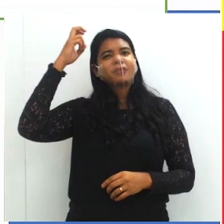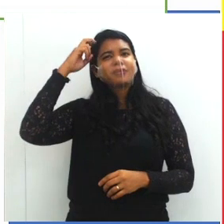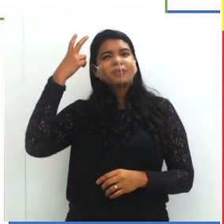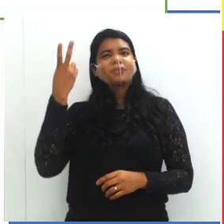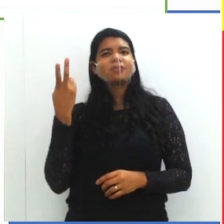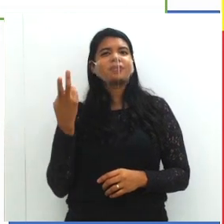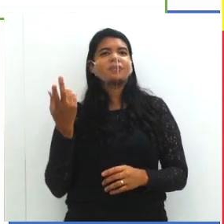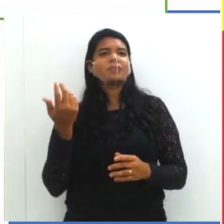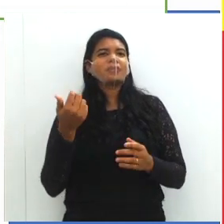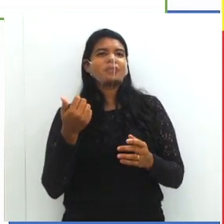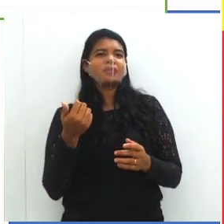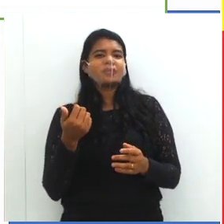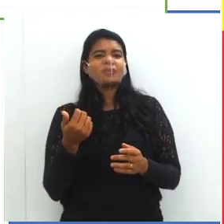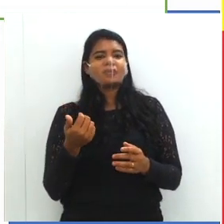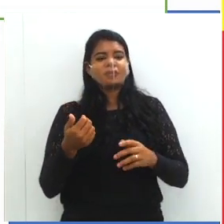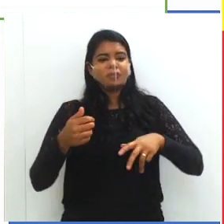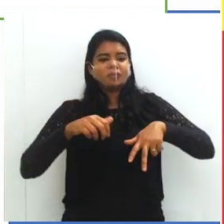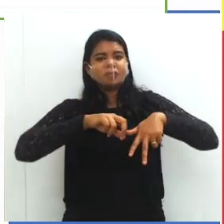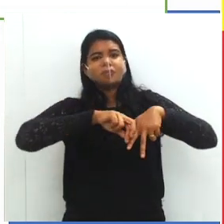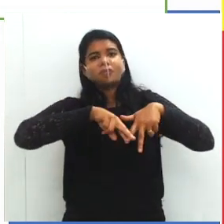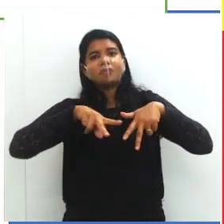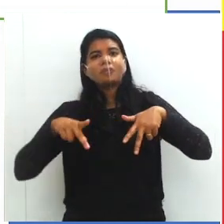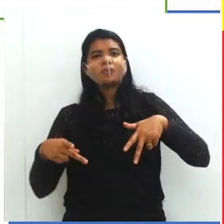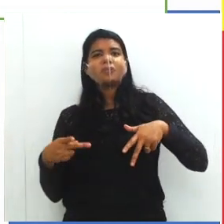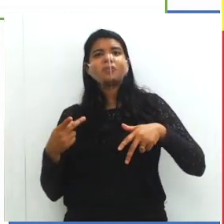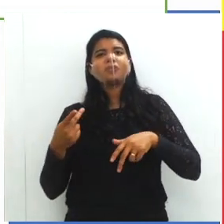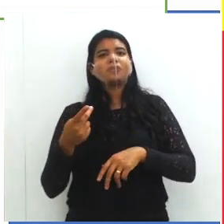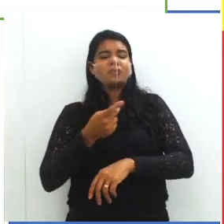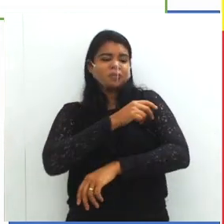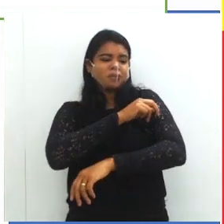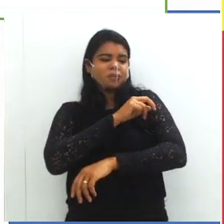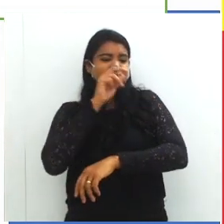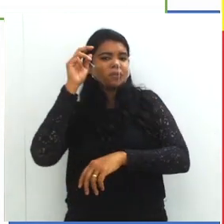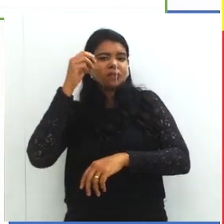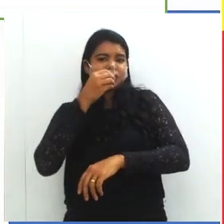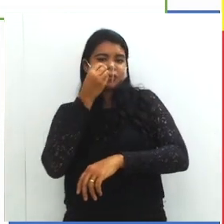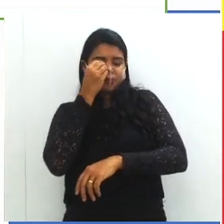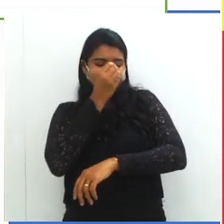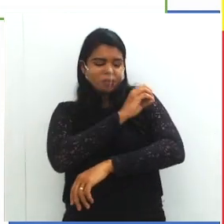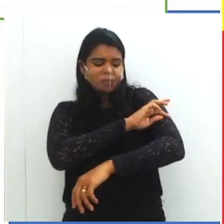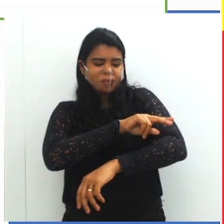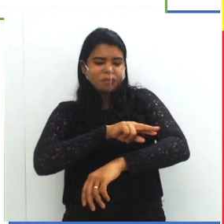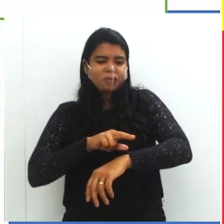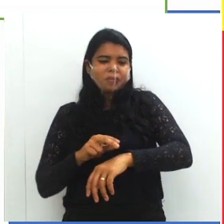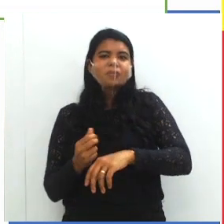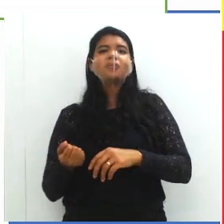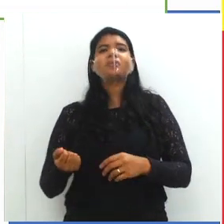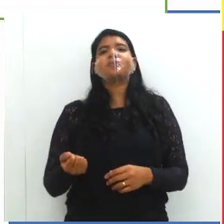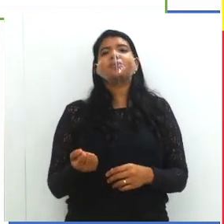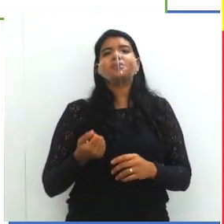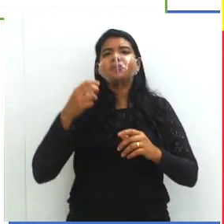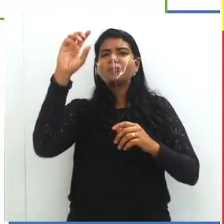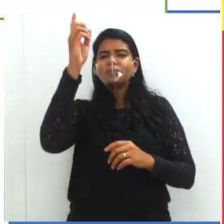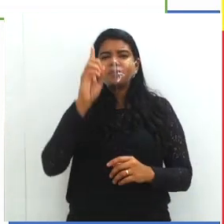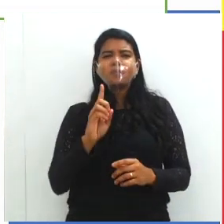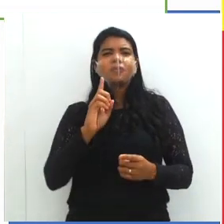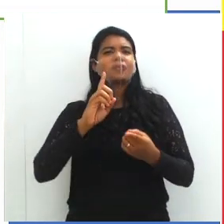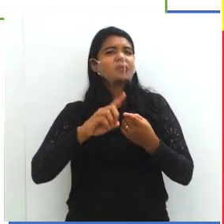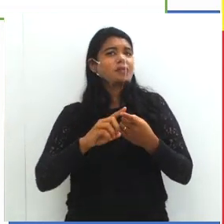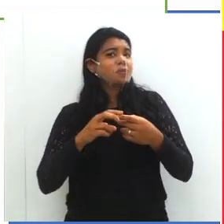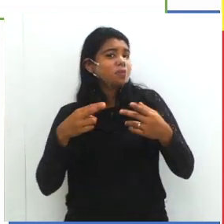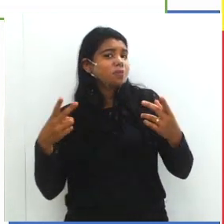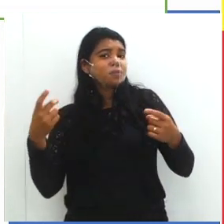socioculturais, de identidade de gênero, de etnia, de orientação sexual, de deficiências,